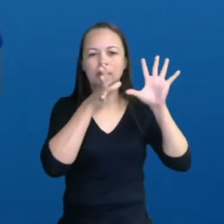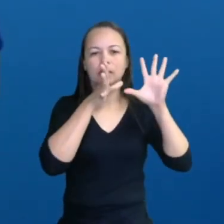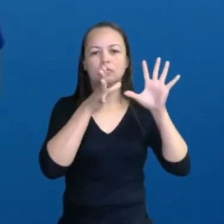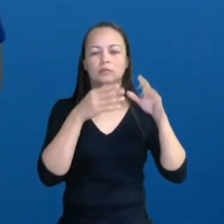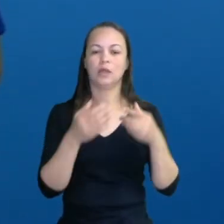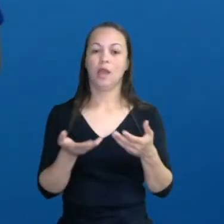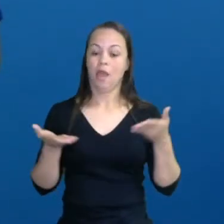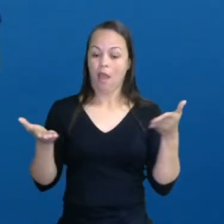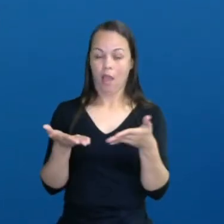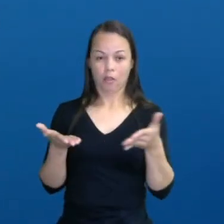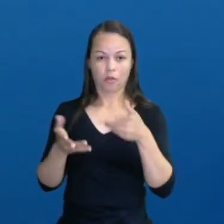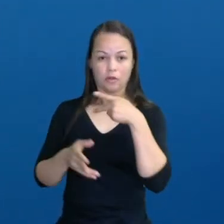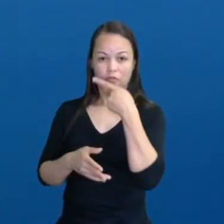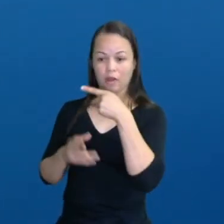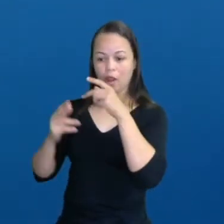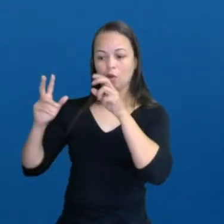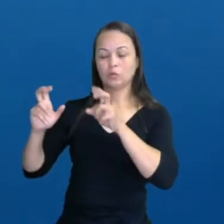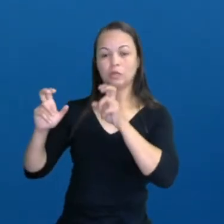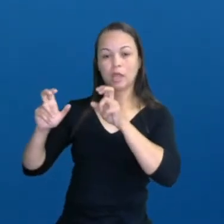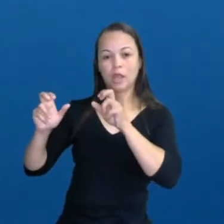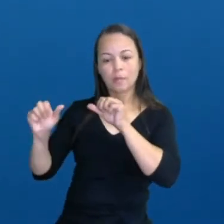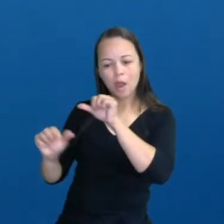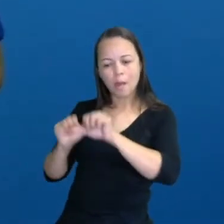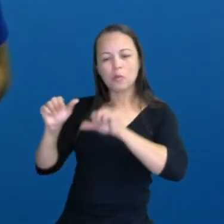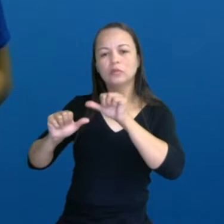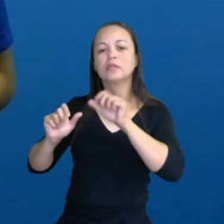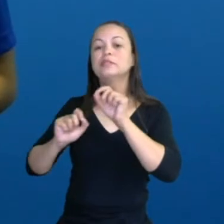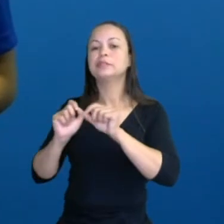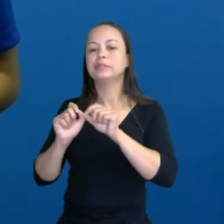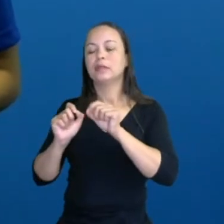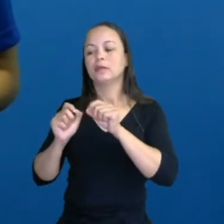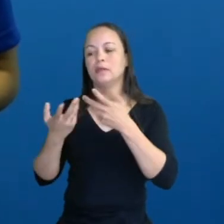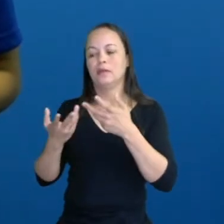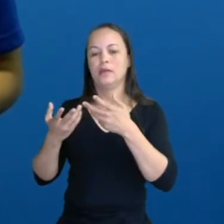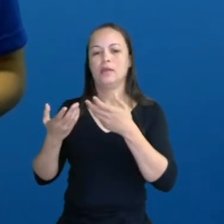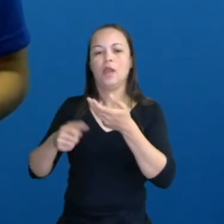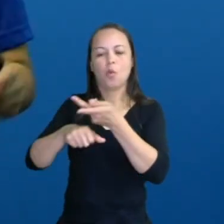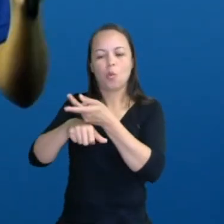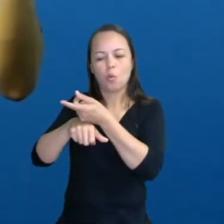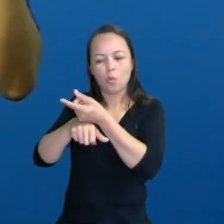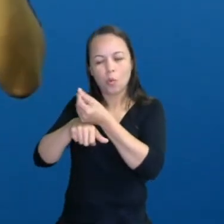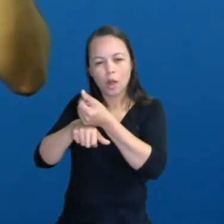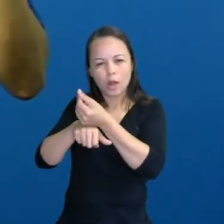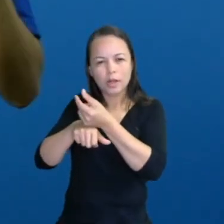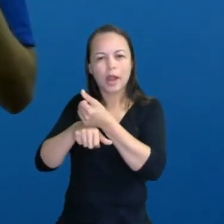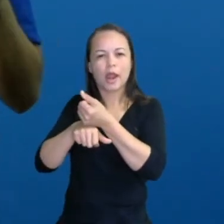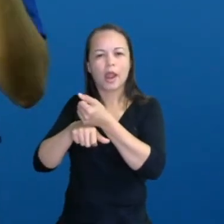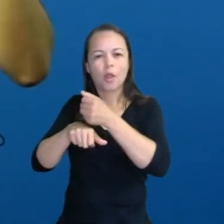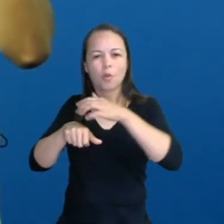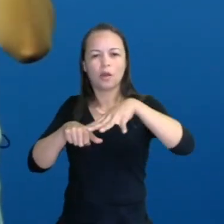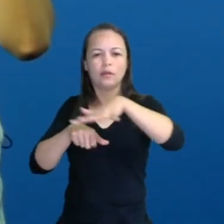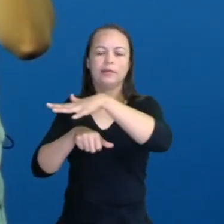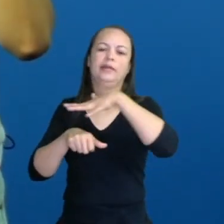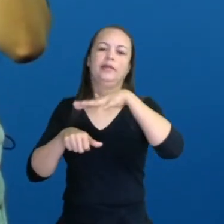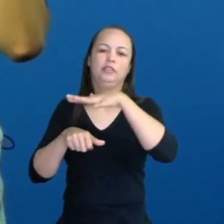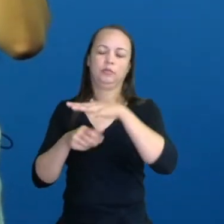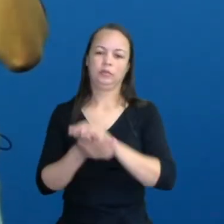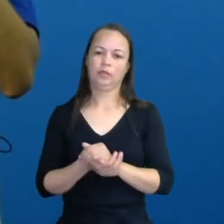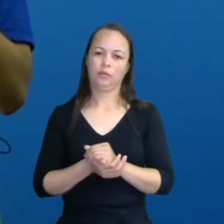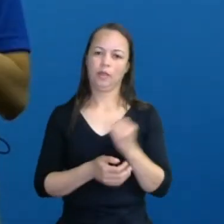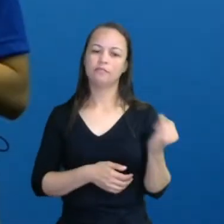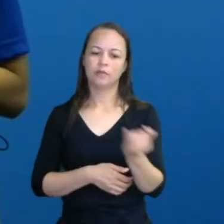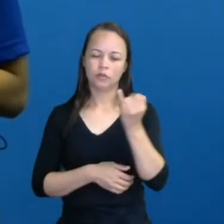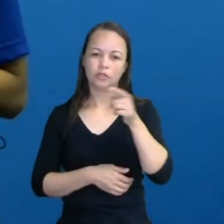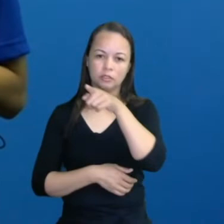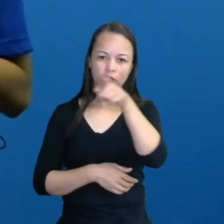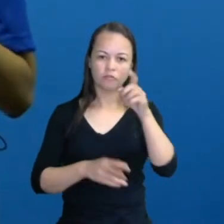sobre uma mudança nesse liberalismo, que é o neoliberalismo. Então é importante vocês observarem